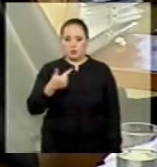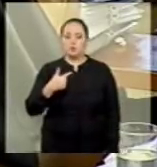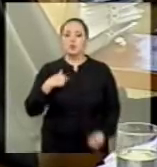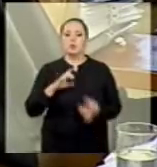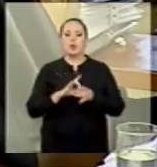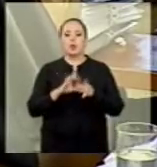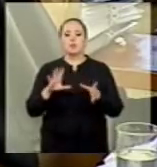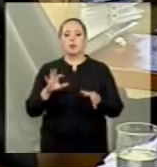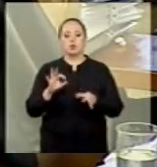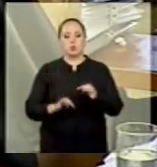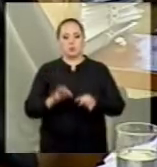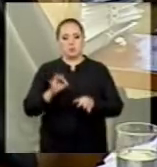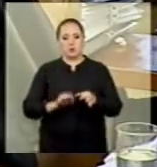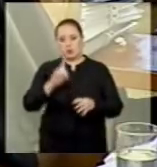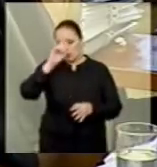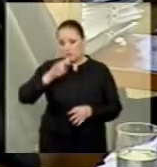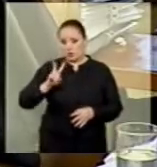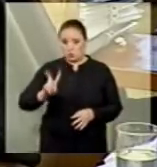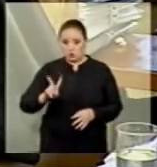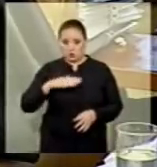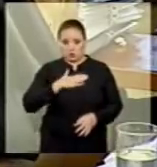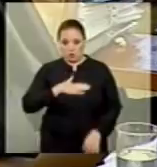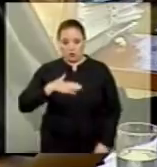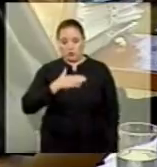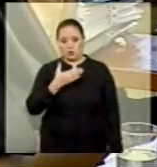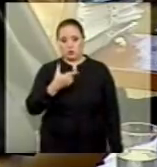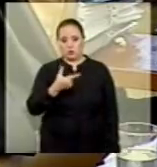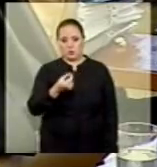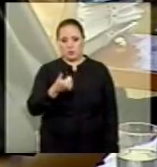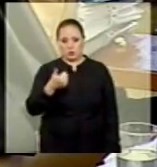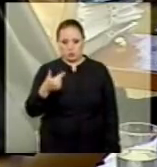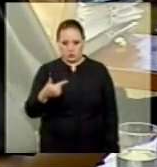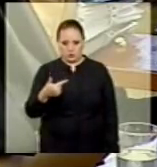Liberei para julgamento em 2 de agosto de 2012.